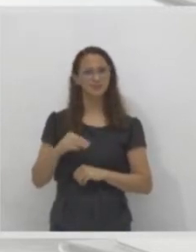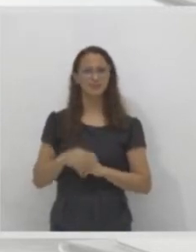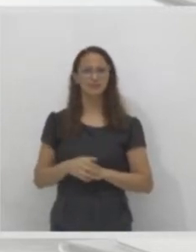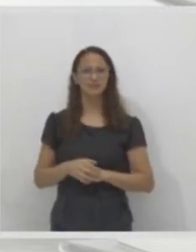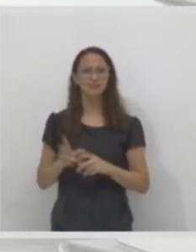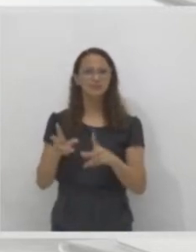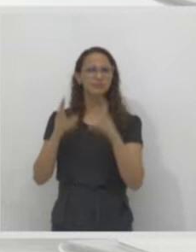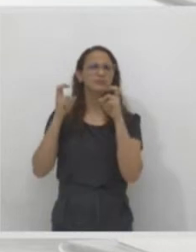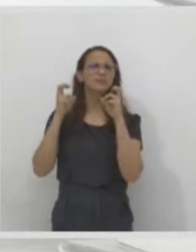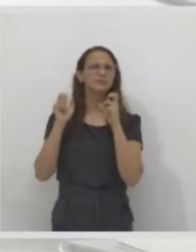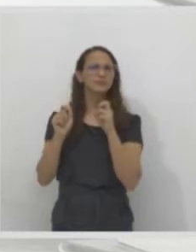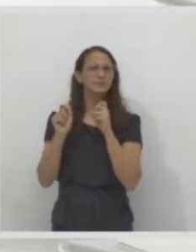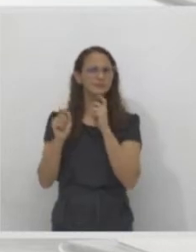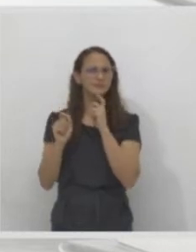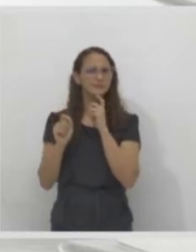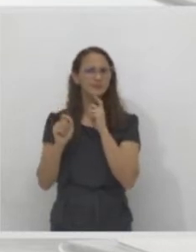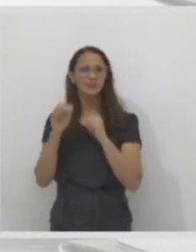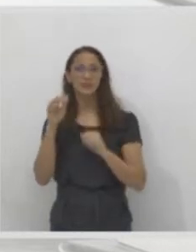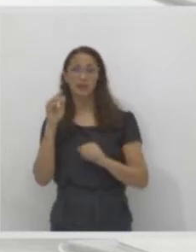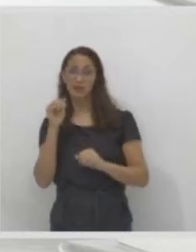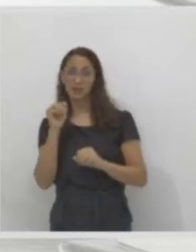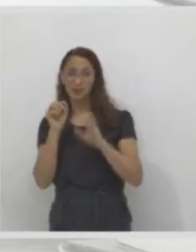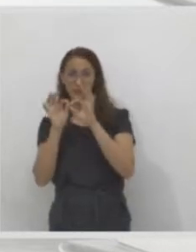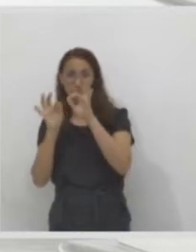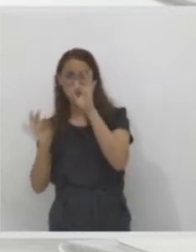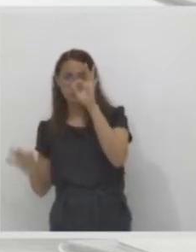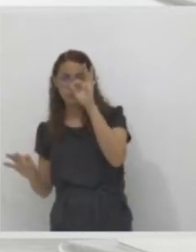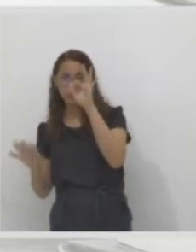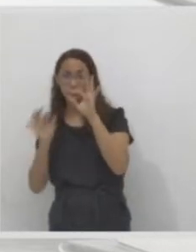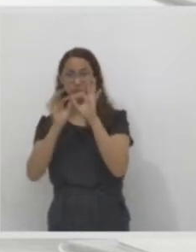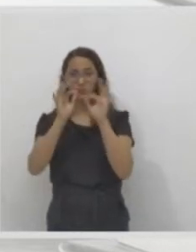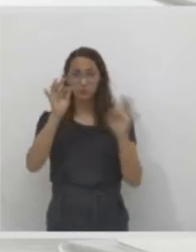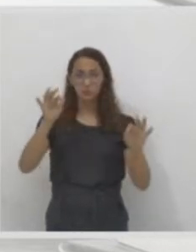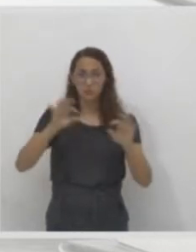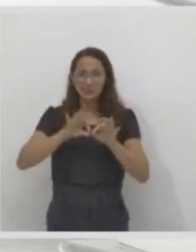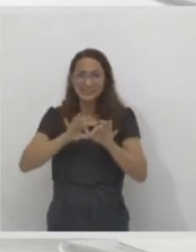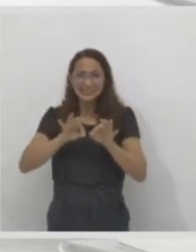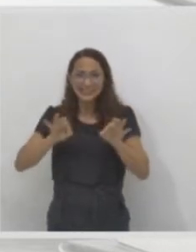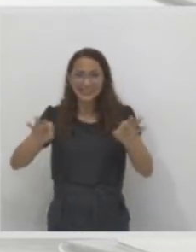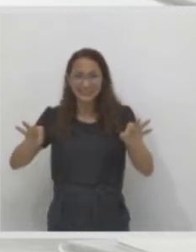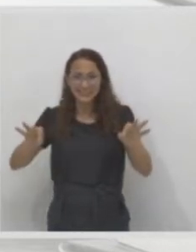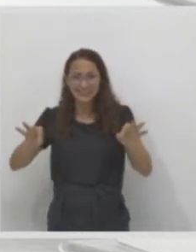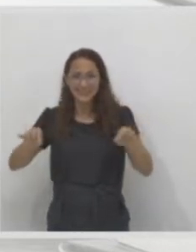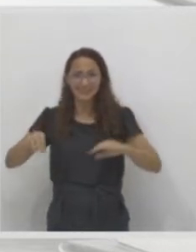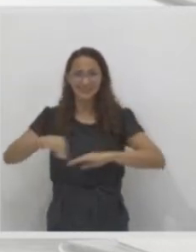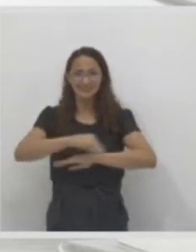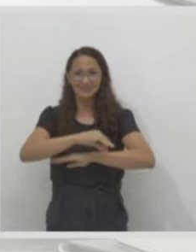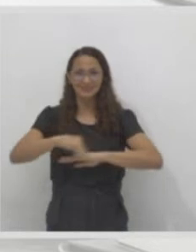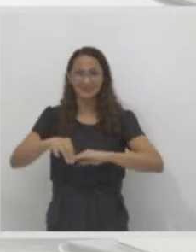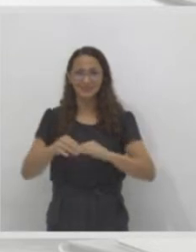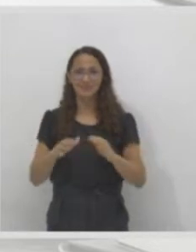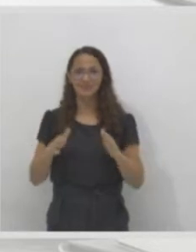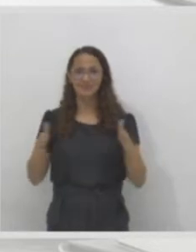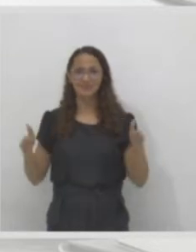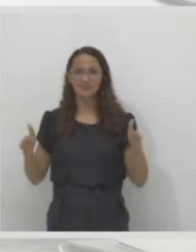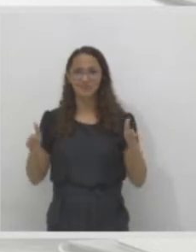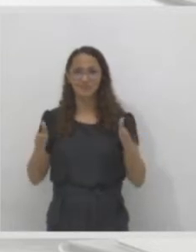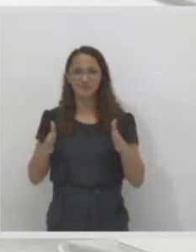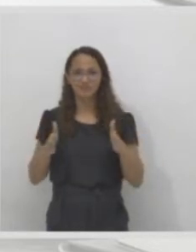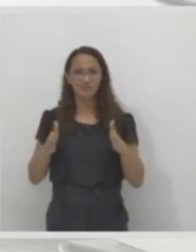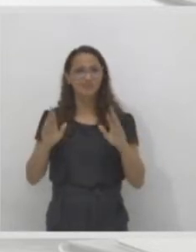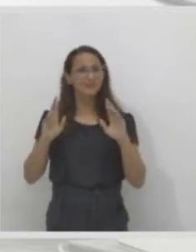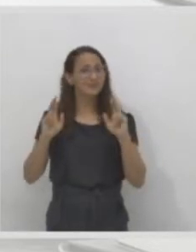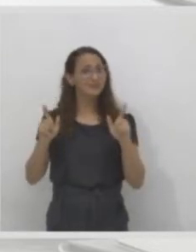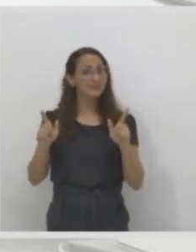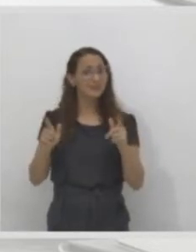observou é que cada segmento tem uma medida diferente. Se cada lado